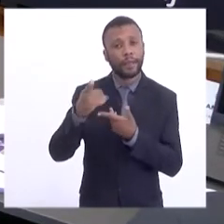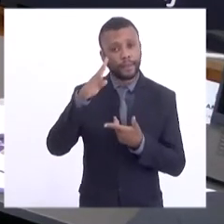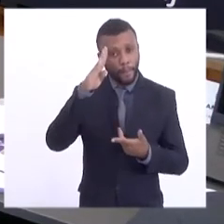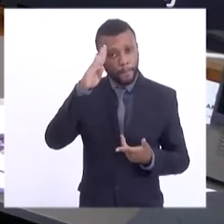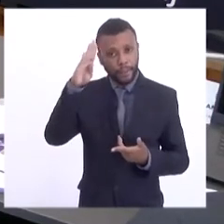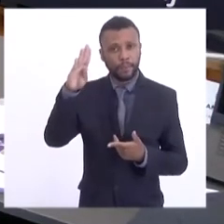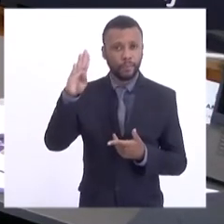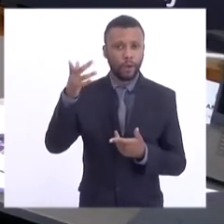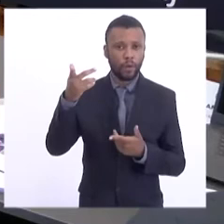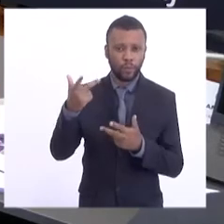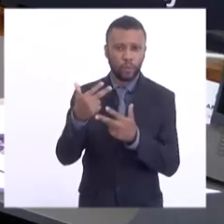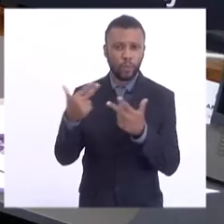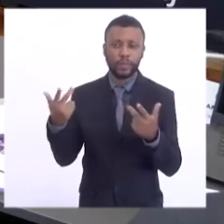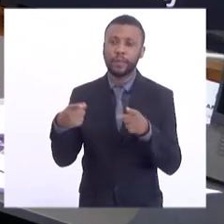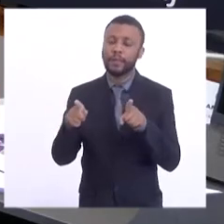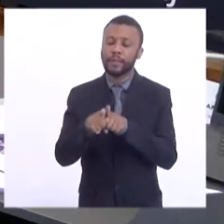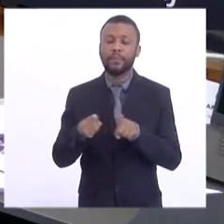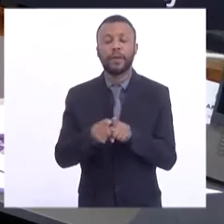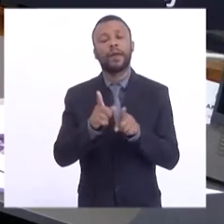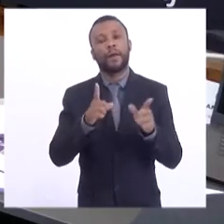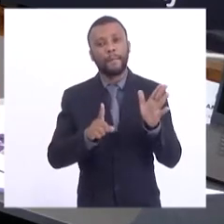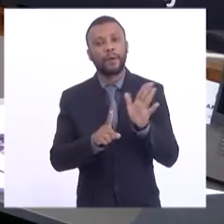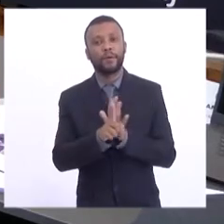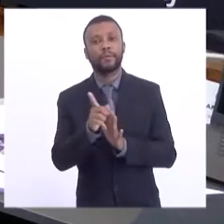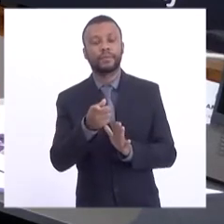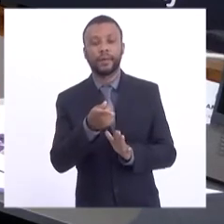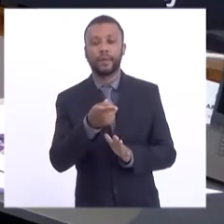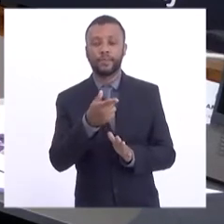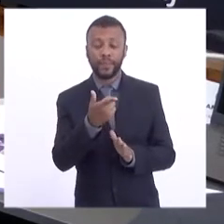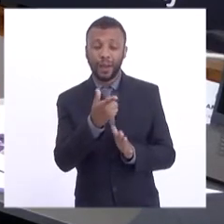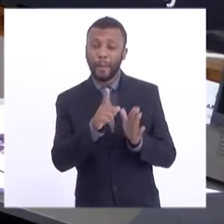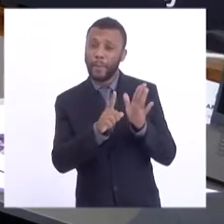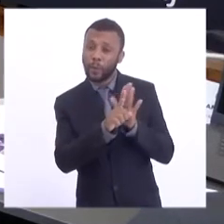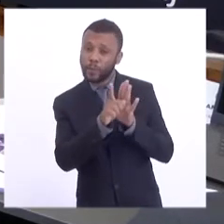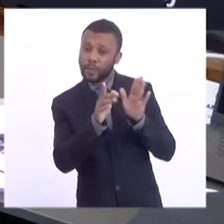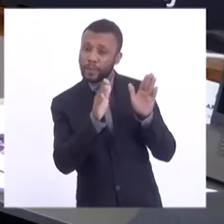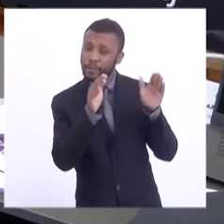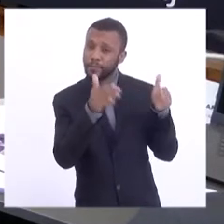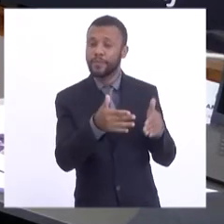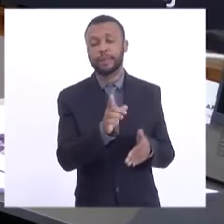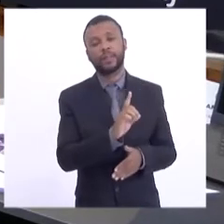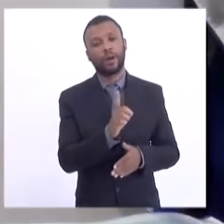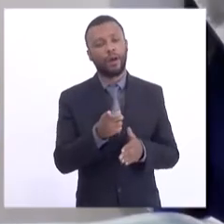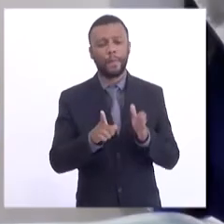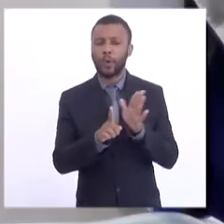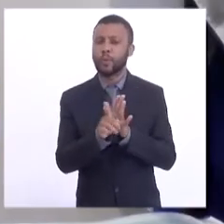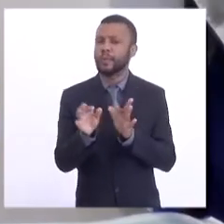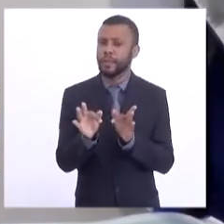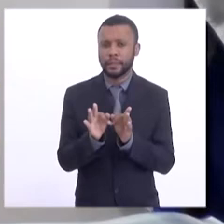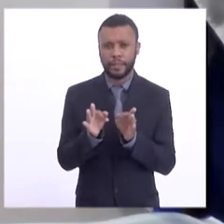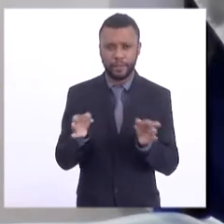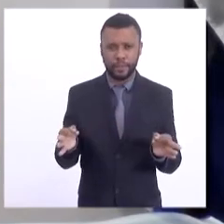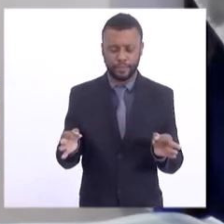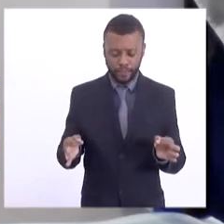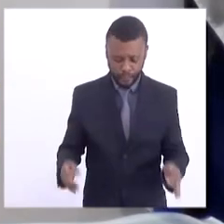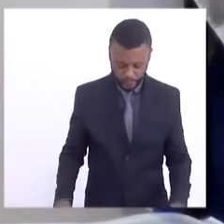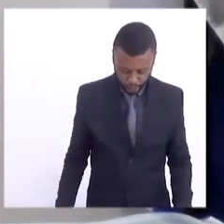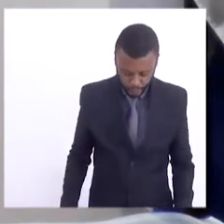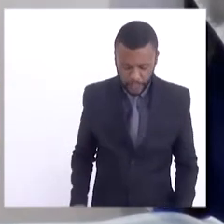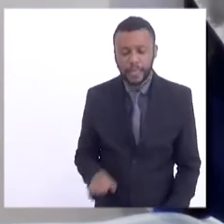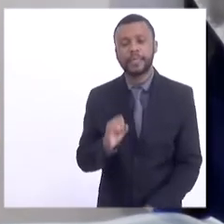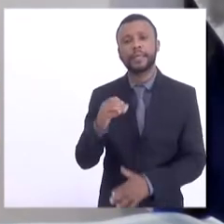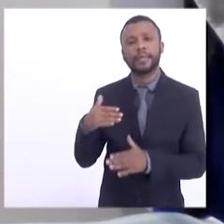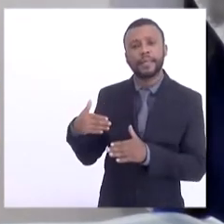central e eu perguntar também ao controlador aí nós pergunta a técnica não se nesse nesse